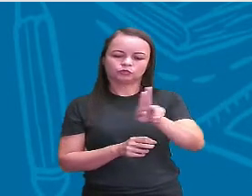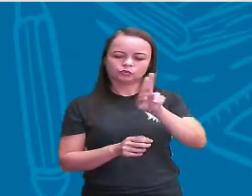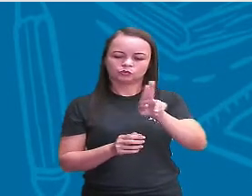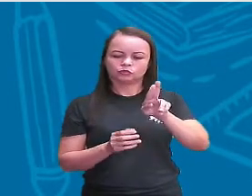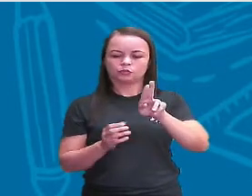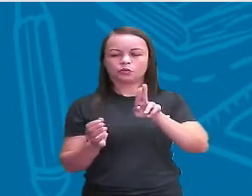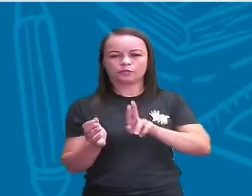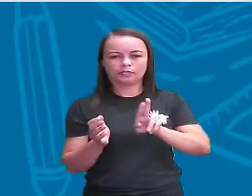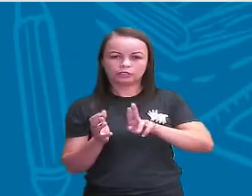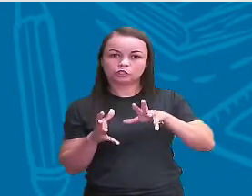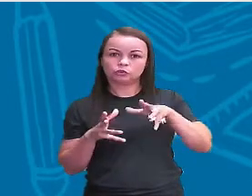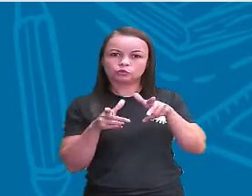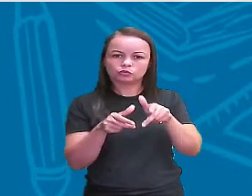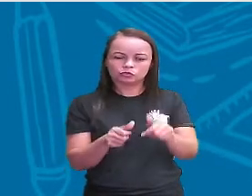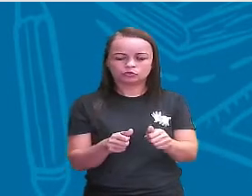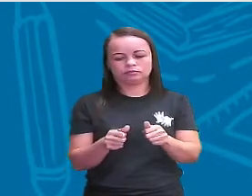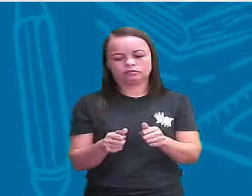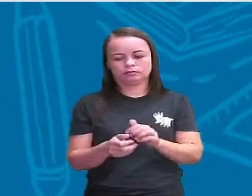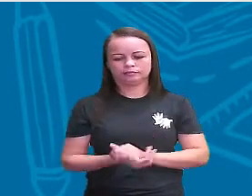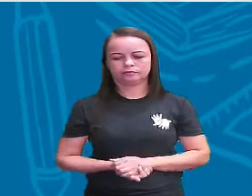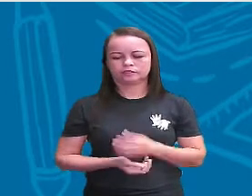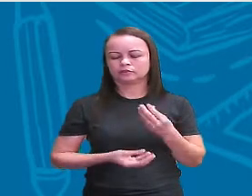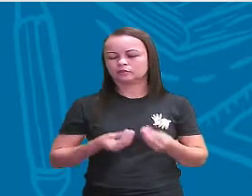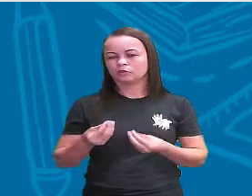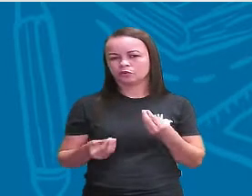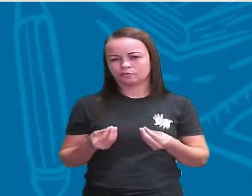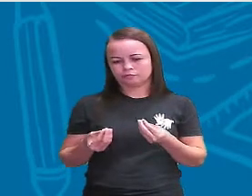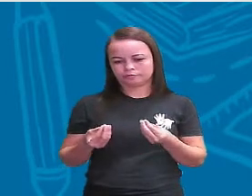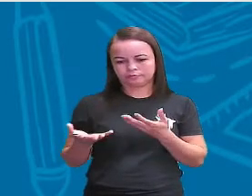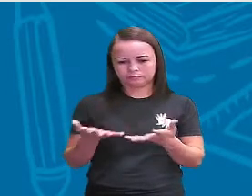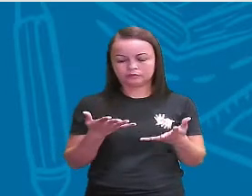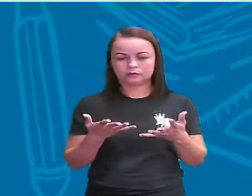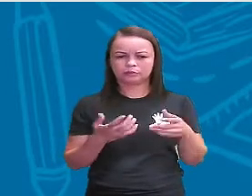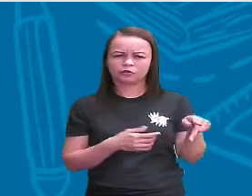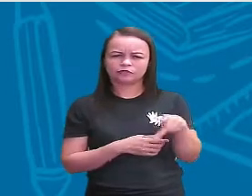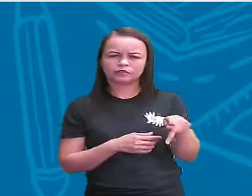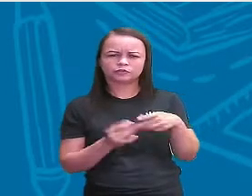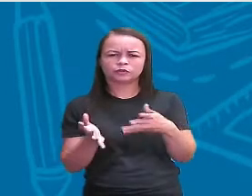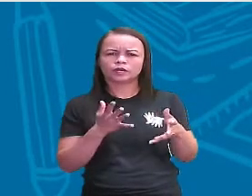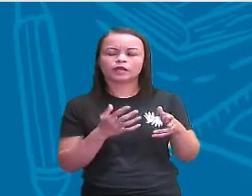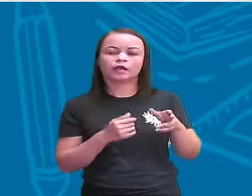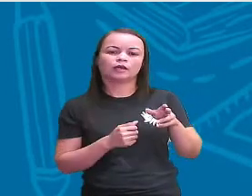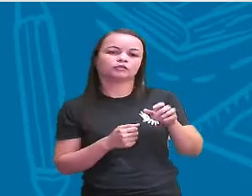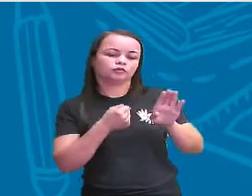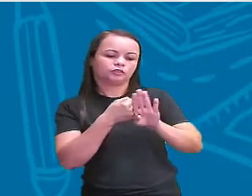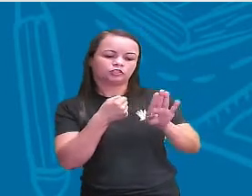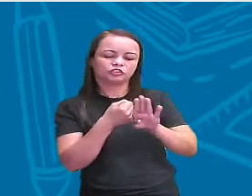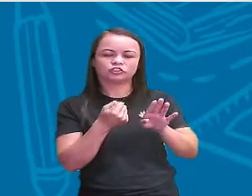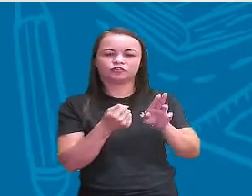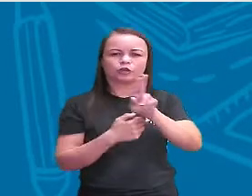que forma, professora? Os substantivos são aqueles nomes que a gente dá aos objetos, aos